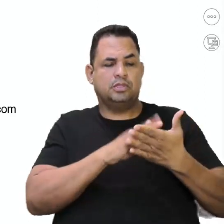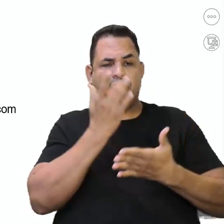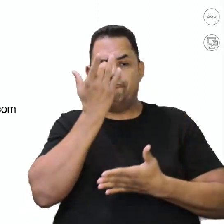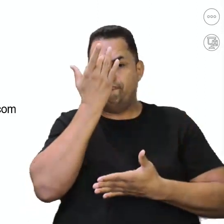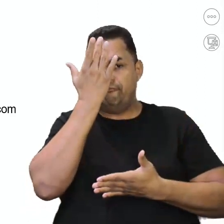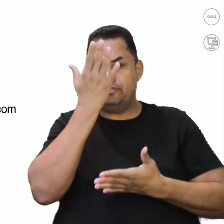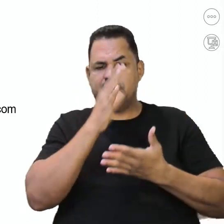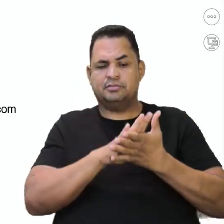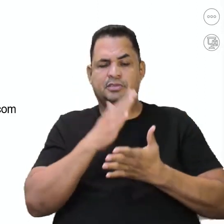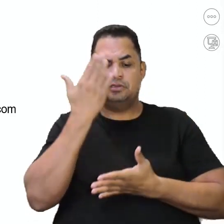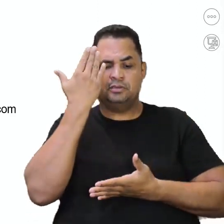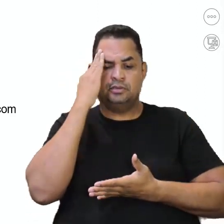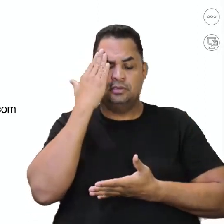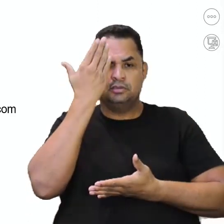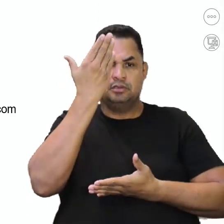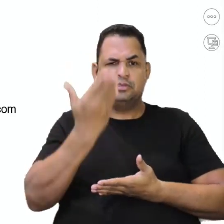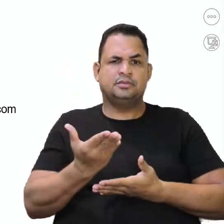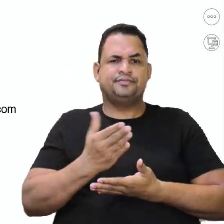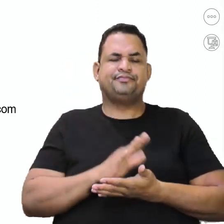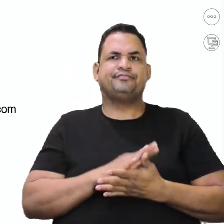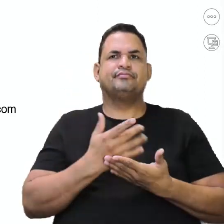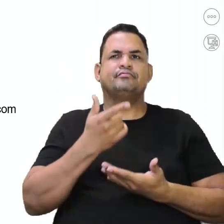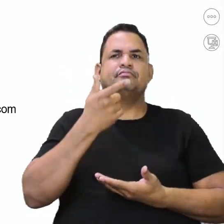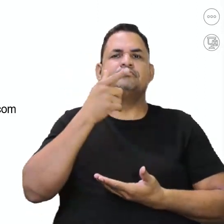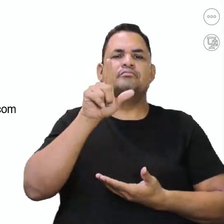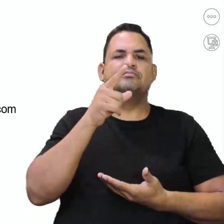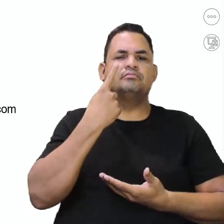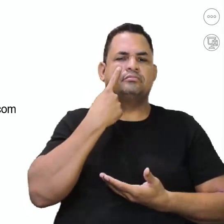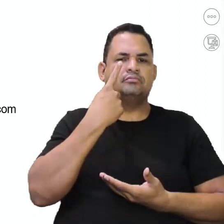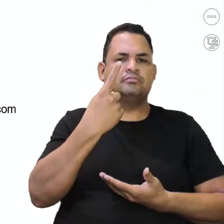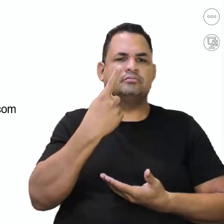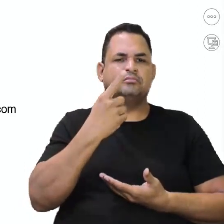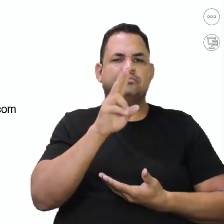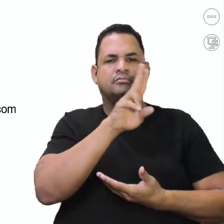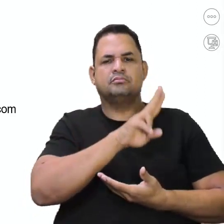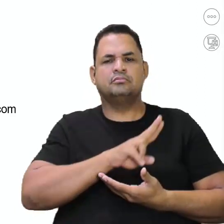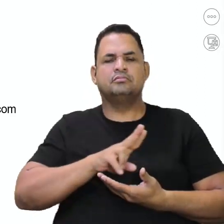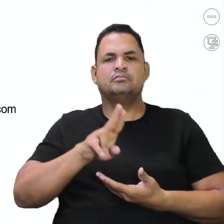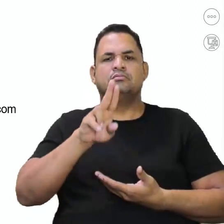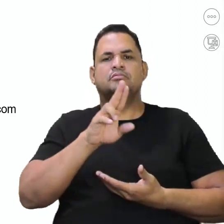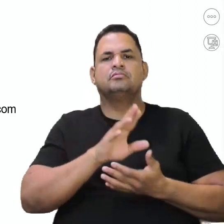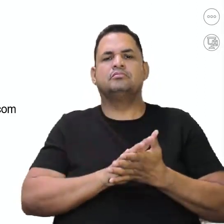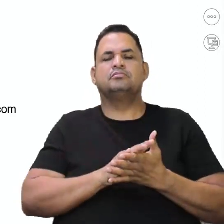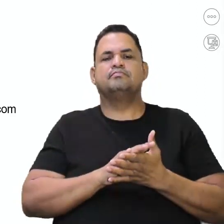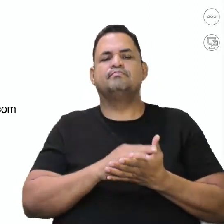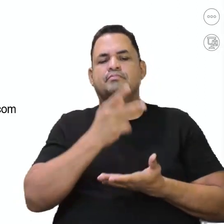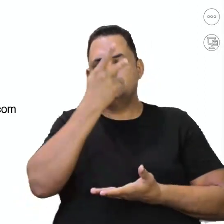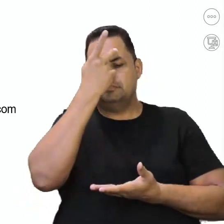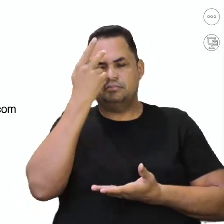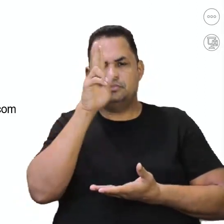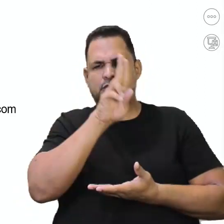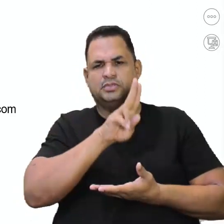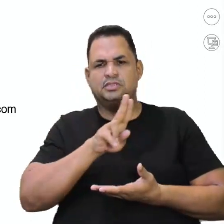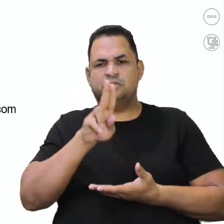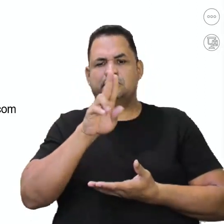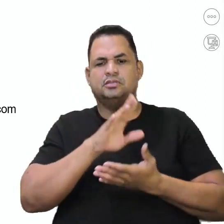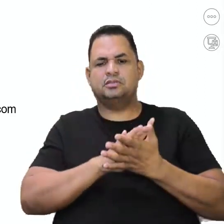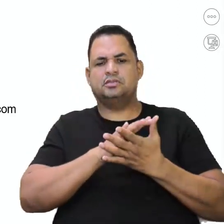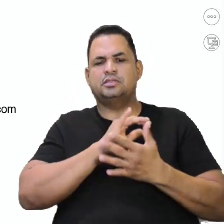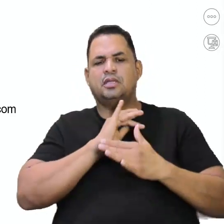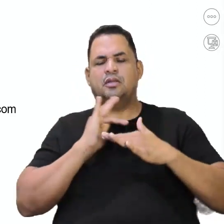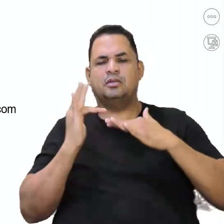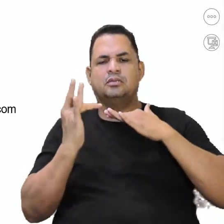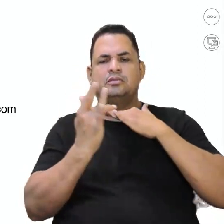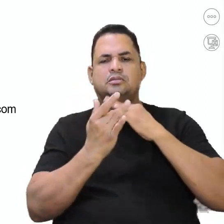easy para digerir, certo? Eu consigo ver aqui a questão de quê? De usuários, as pessoas que usam cada uma dessas redes